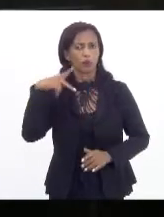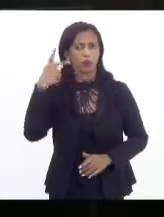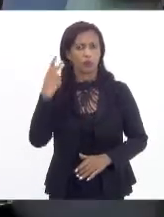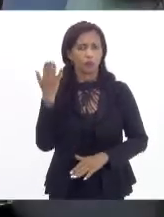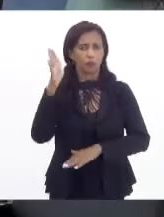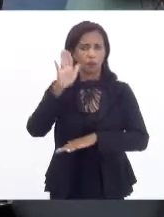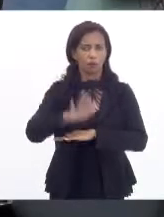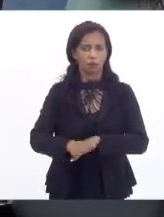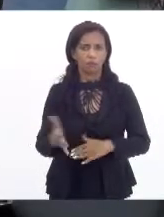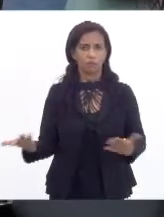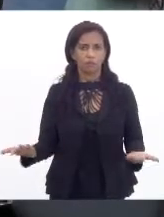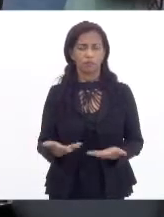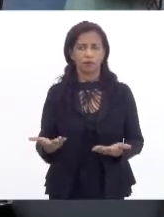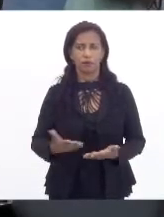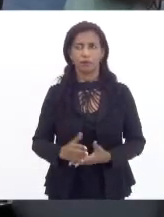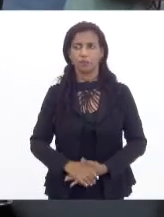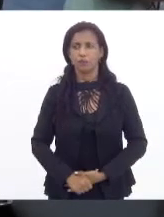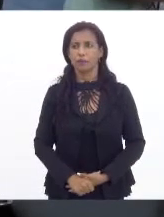hoje.